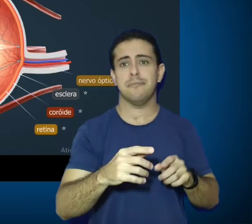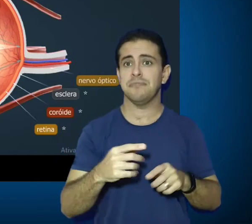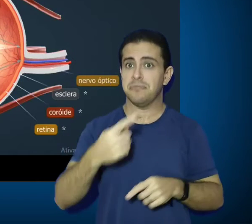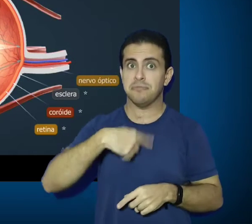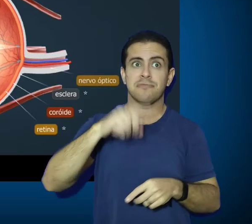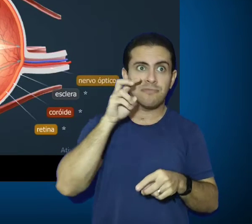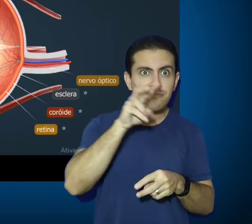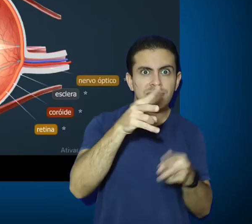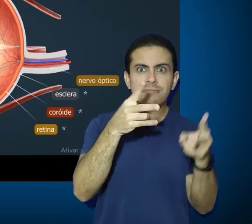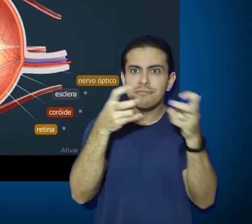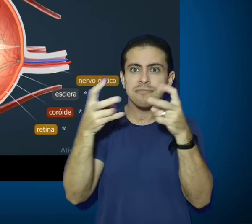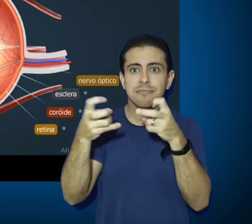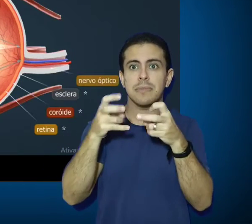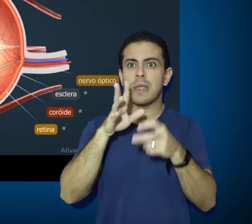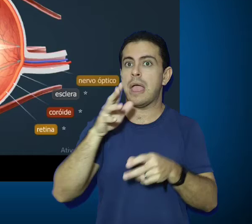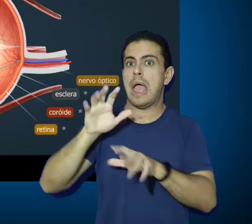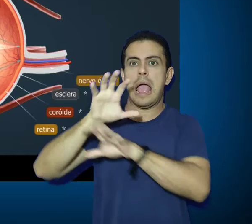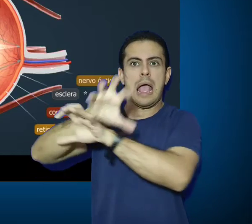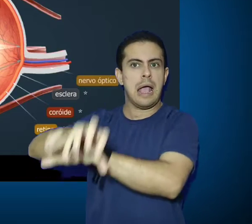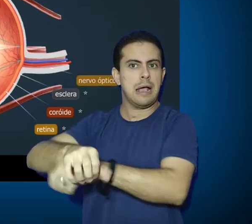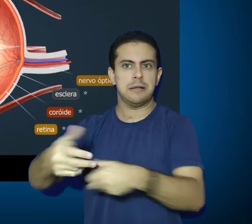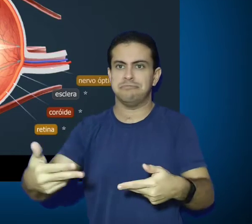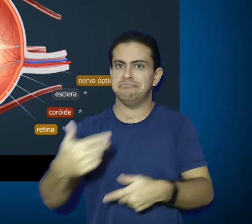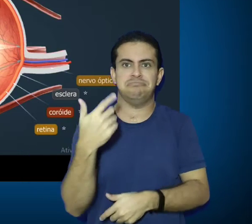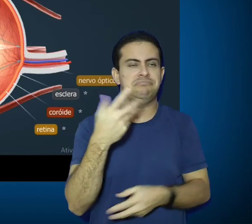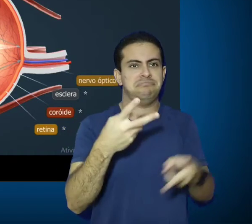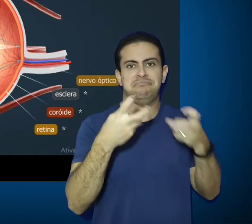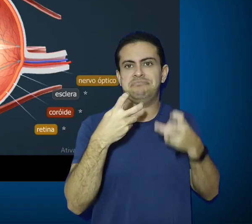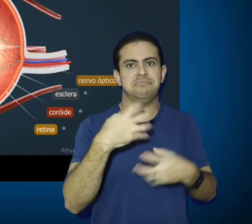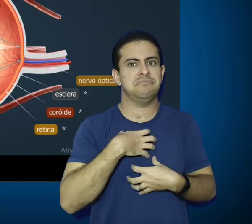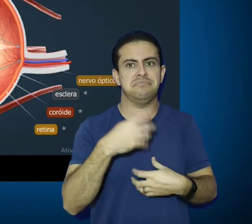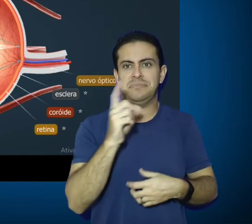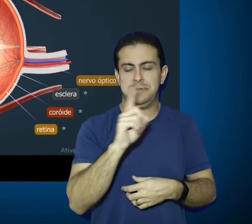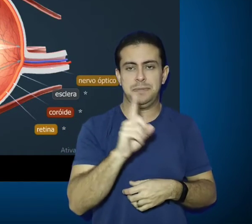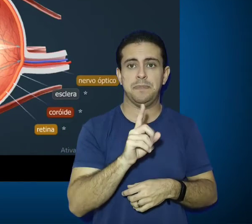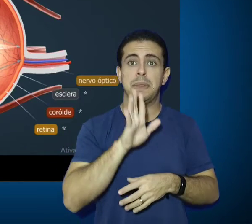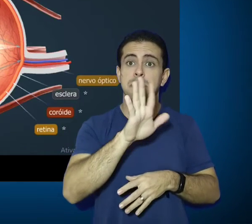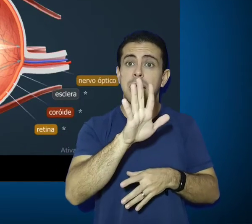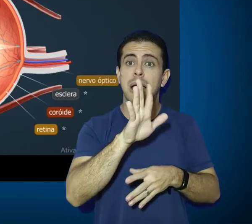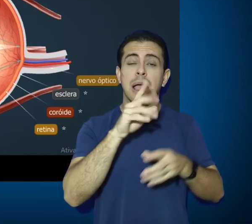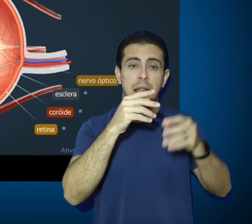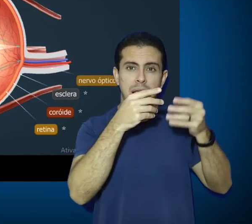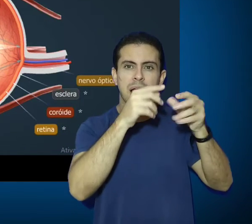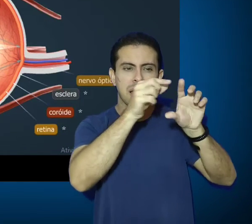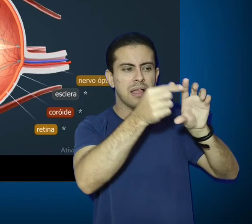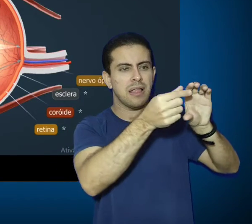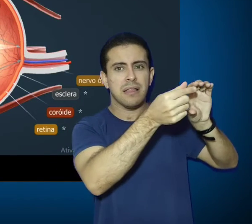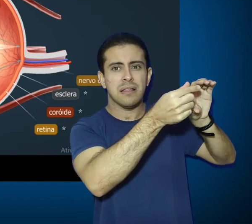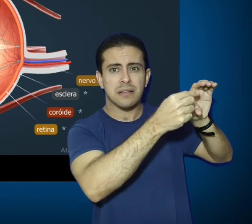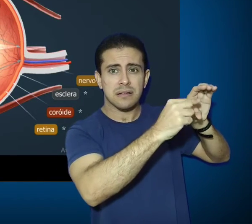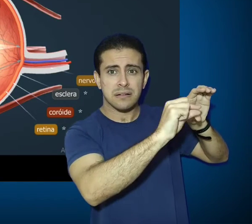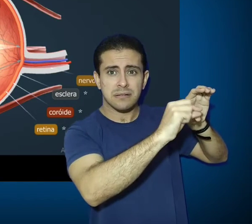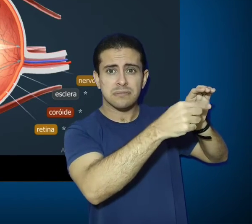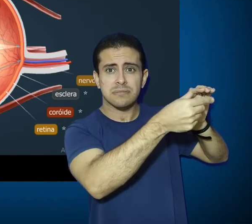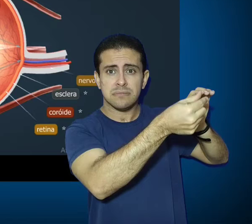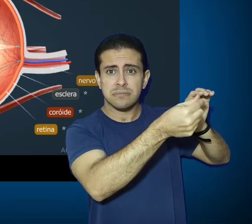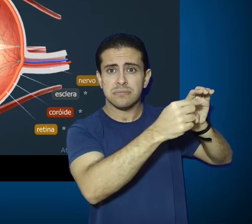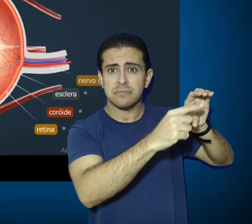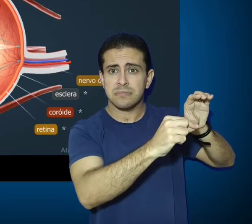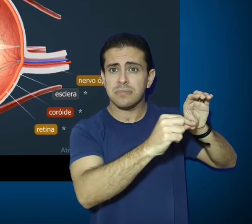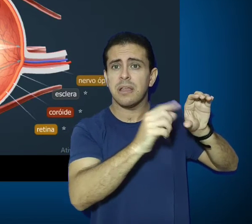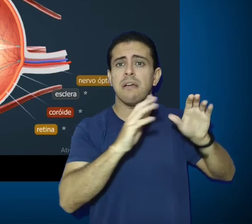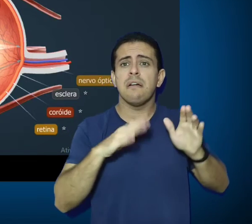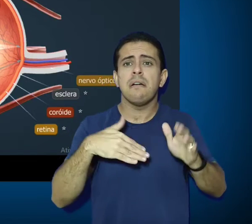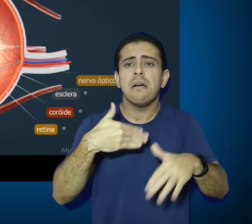um problema. A lente ou cristalino que nós estamos estudando pode perder as suas capacidades com o passar